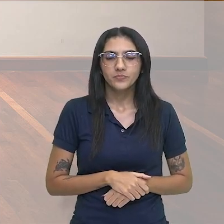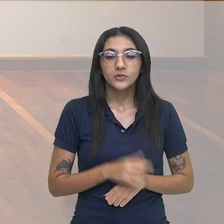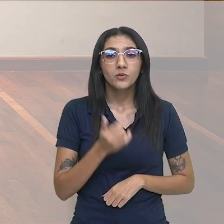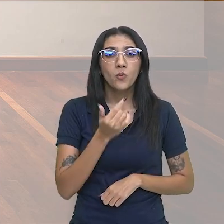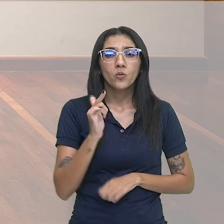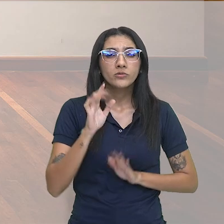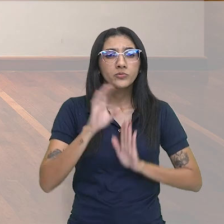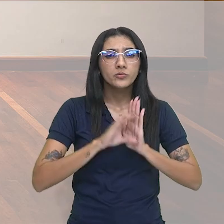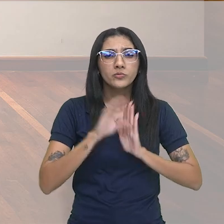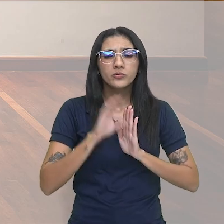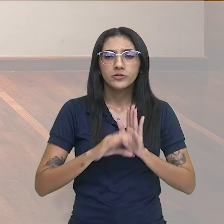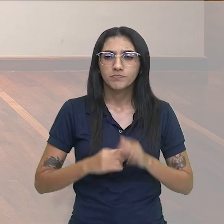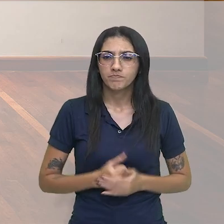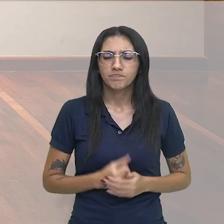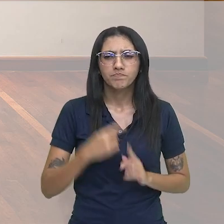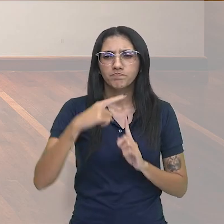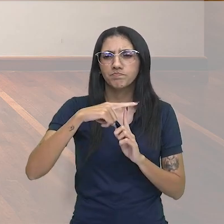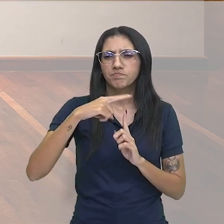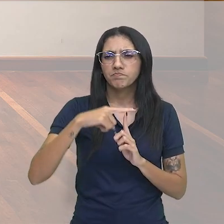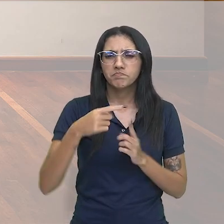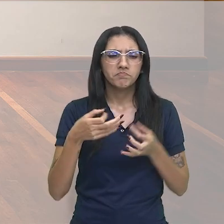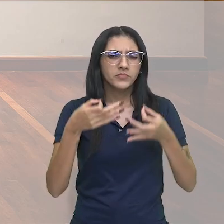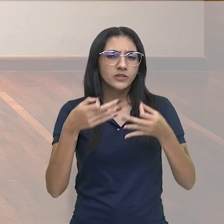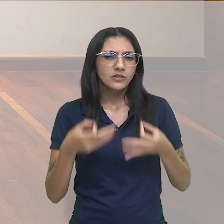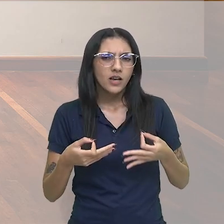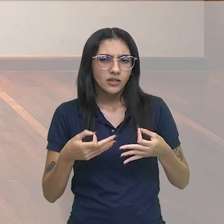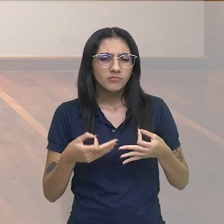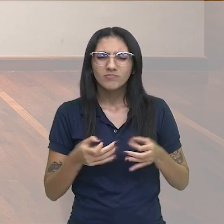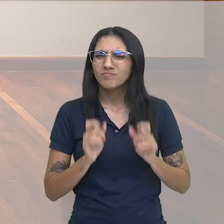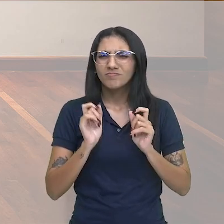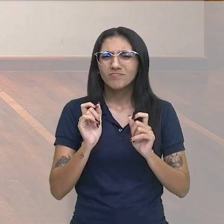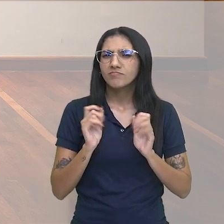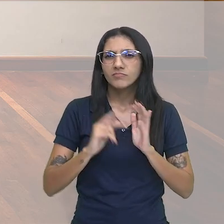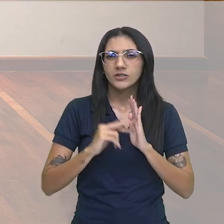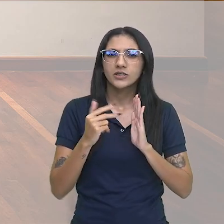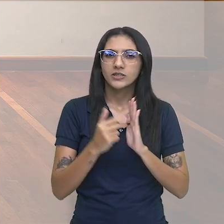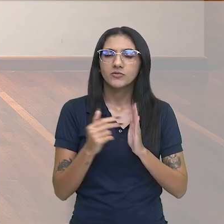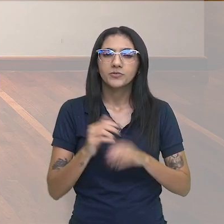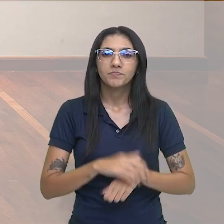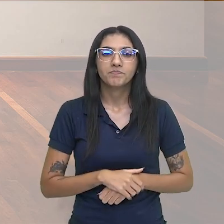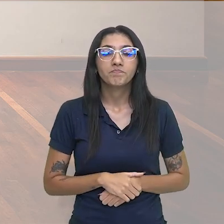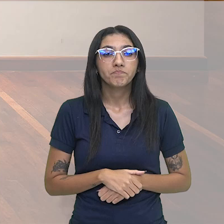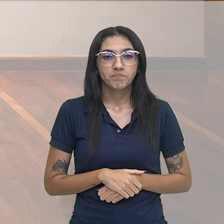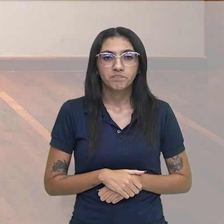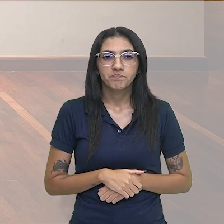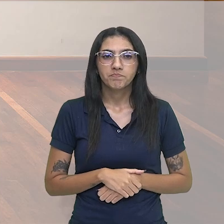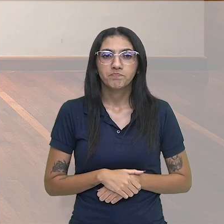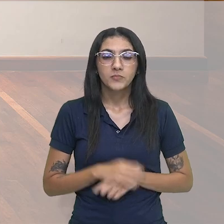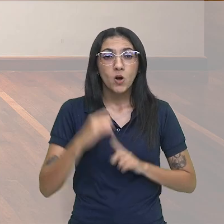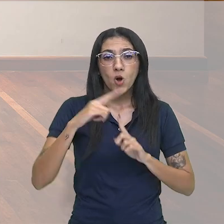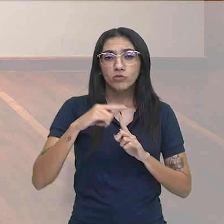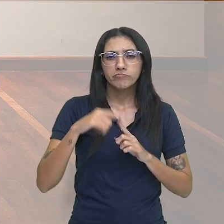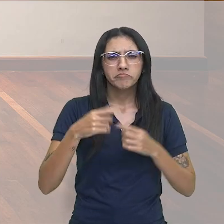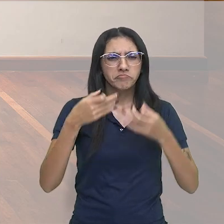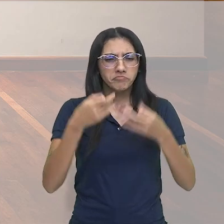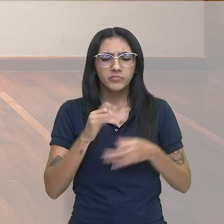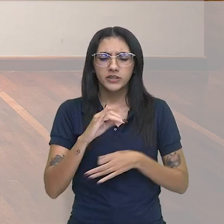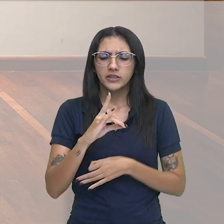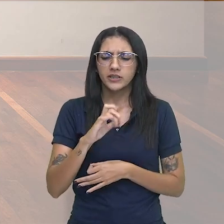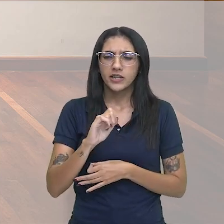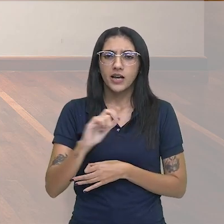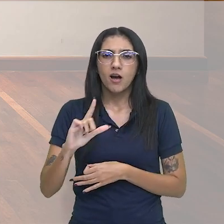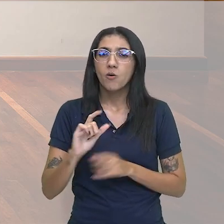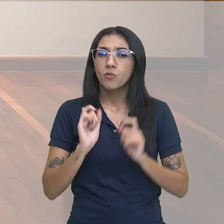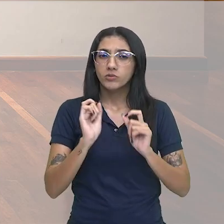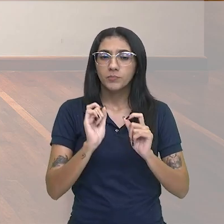conceito de tipo ideal, né? Tipo ideal. O que é o tipo ideal? O tipo ideal é um